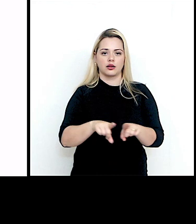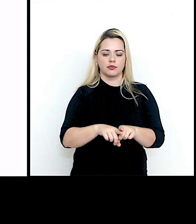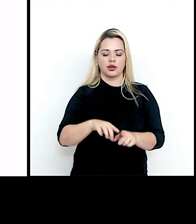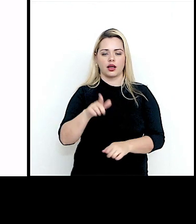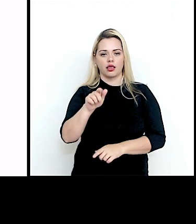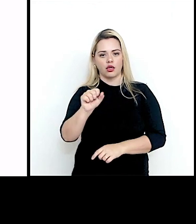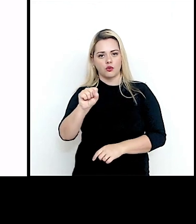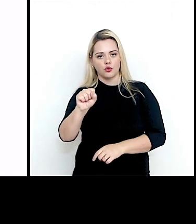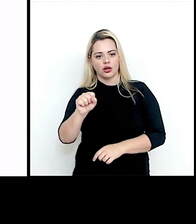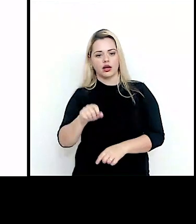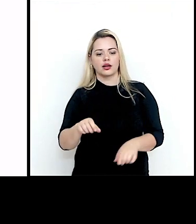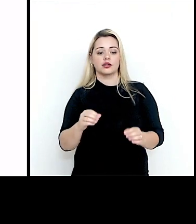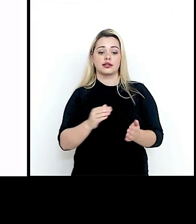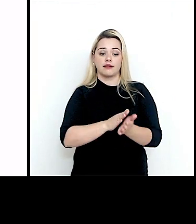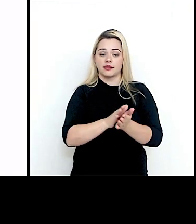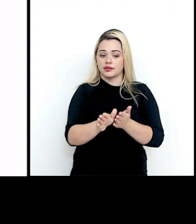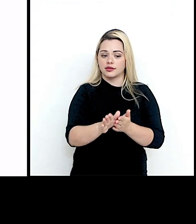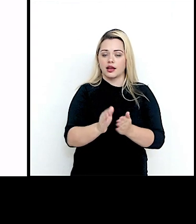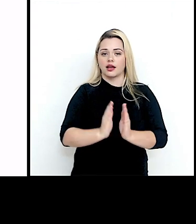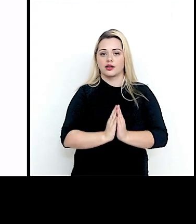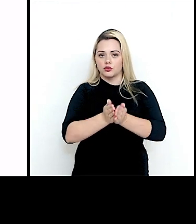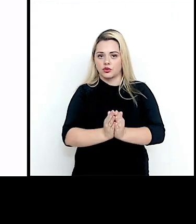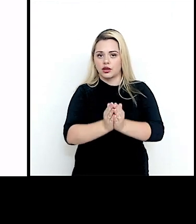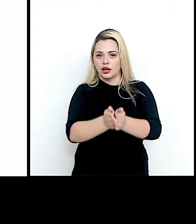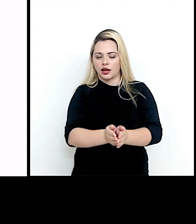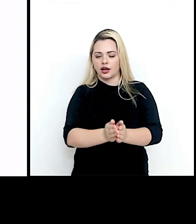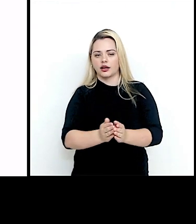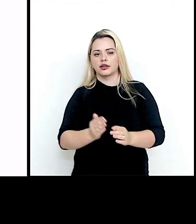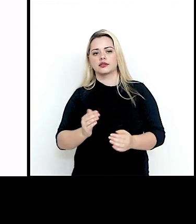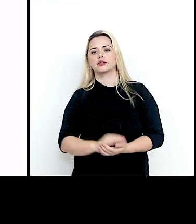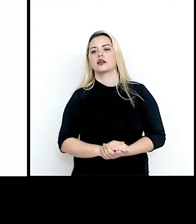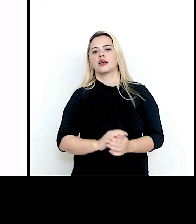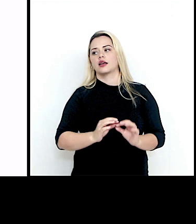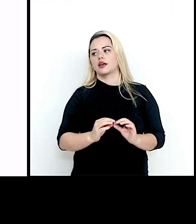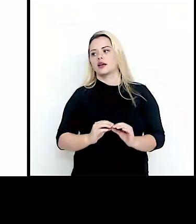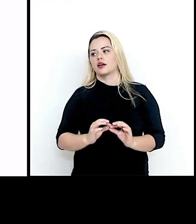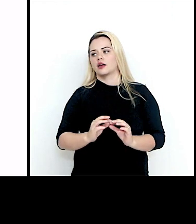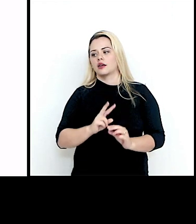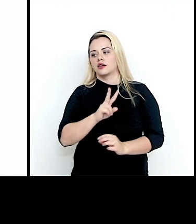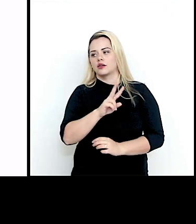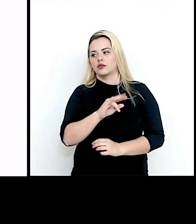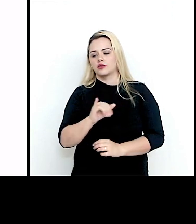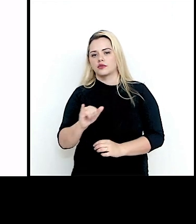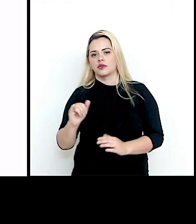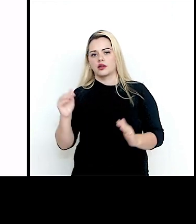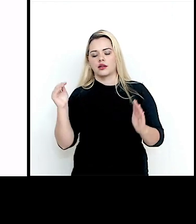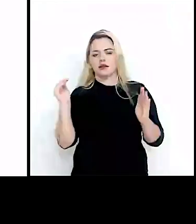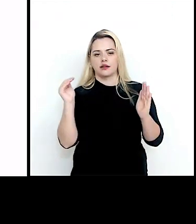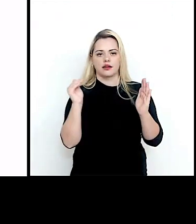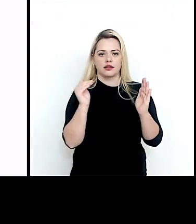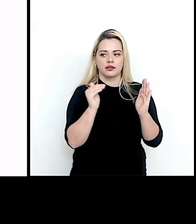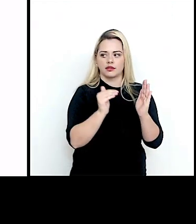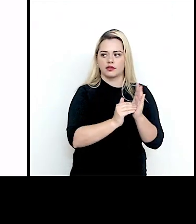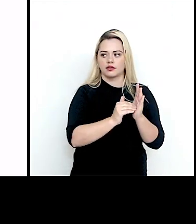sai aqui do casco atravessa o Turcomenistão Cruz os links estão vai ao longo da Fronteira de todo